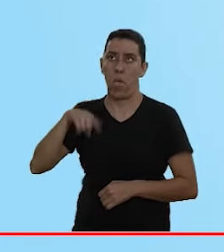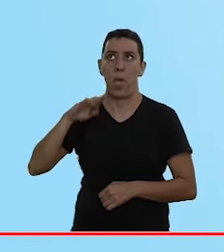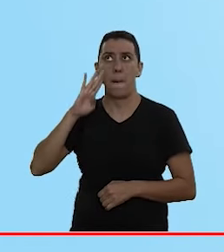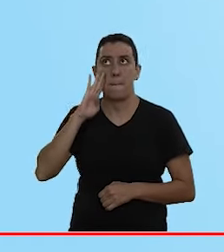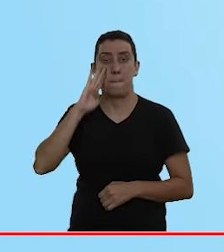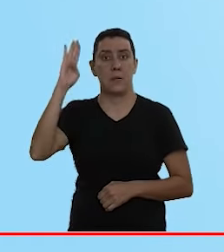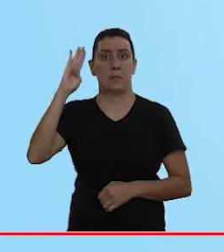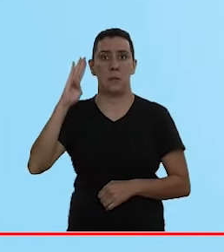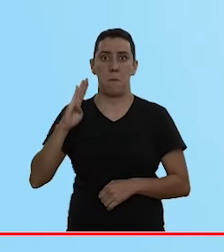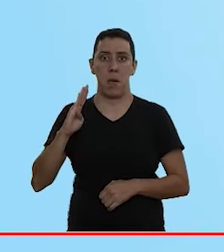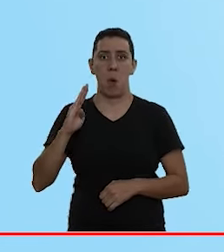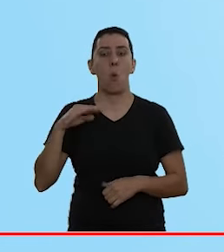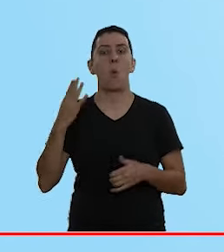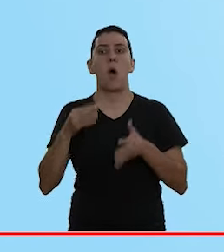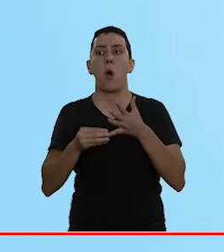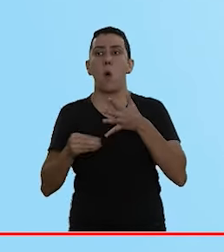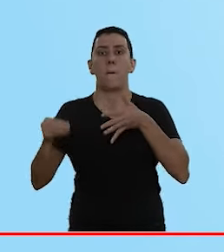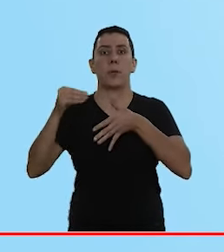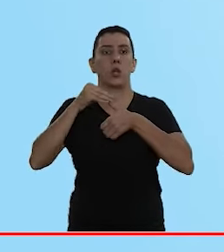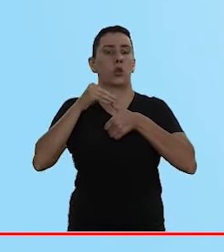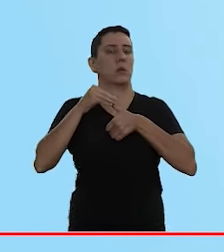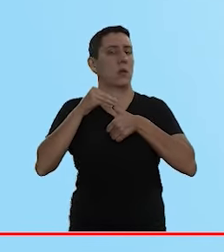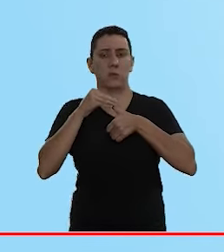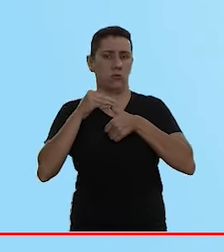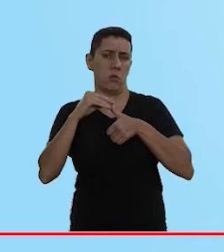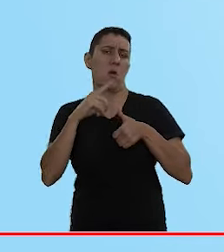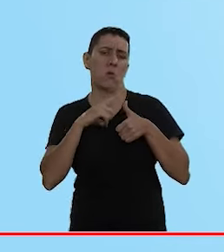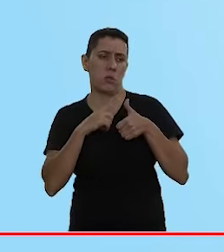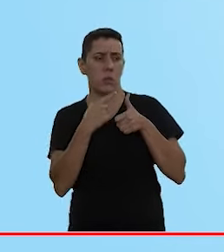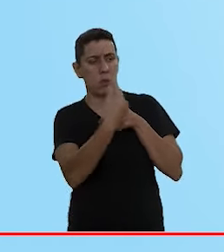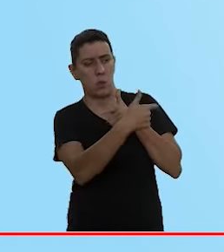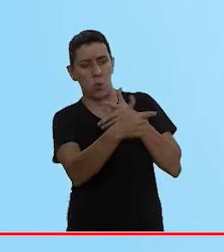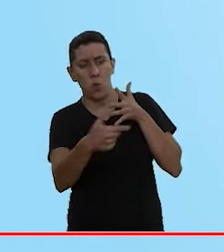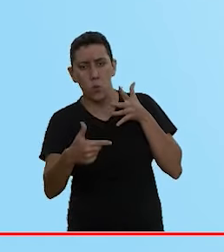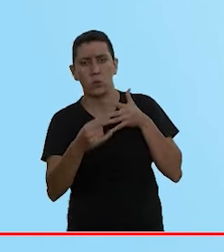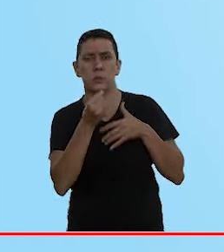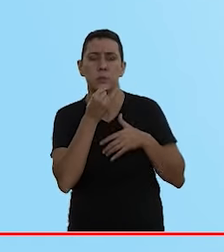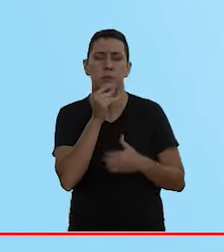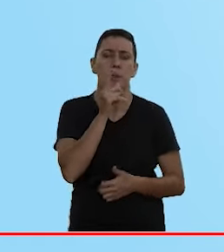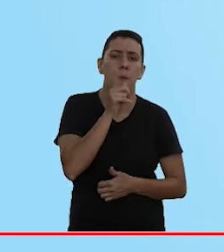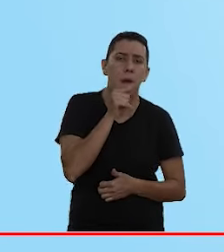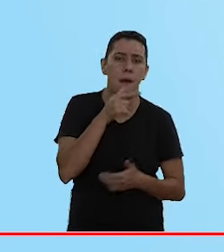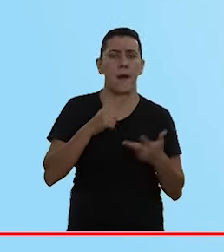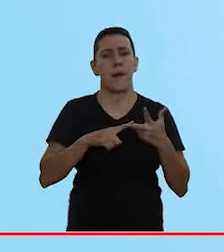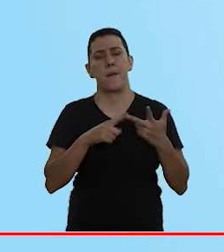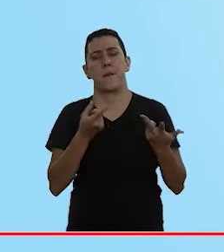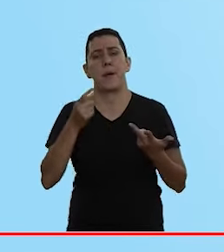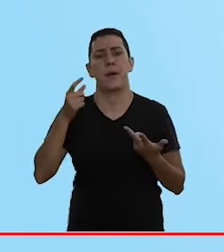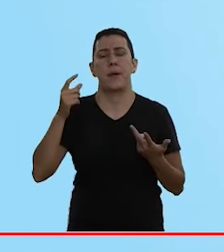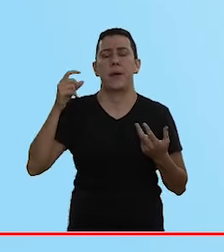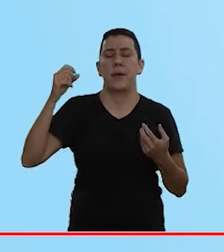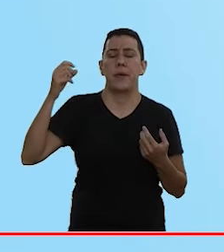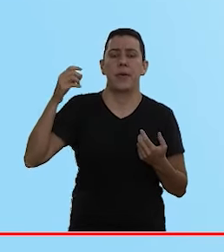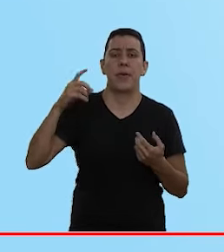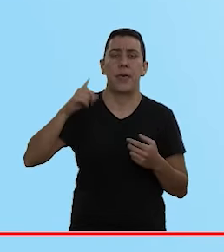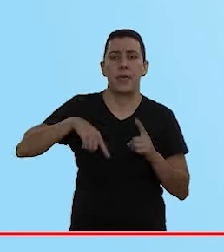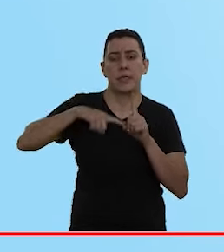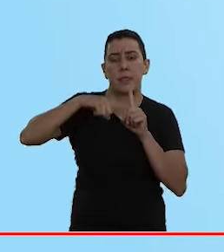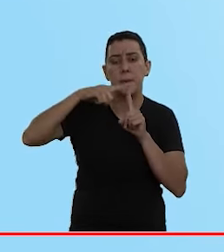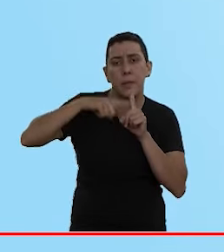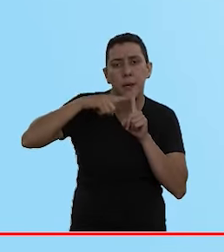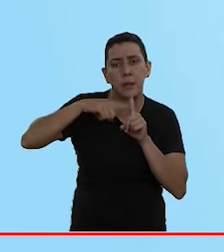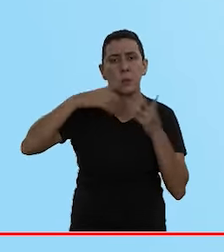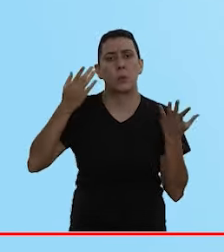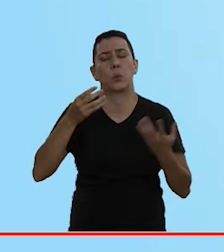tem um histórico aí de mais de 100 anos de várias fontes térmicas, hidráulicas, num passado um pouco mais recente